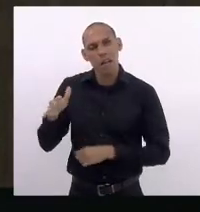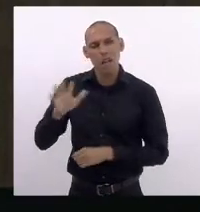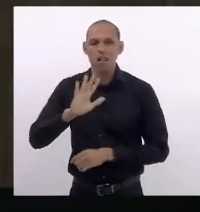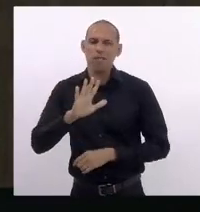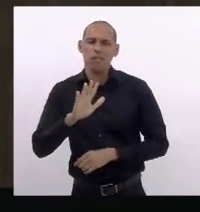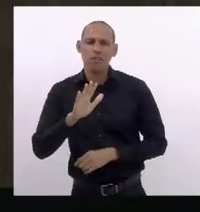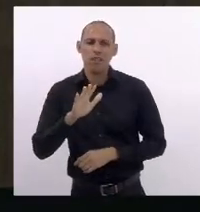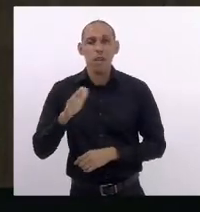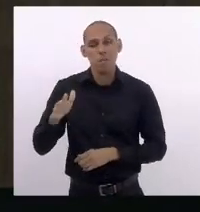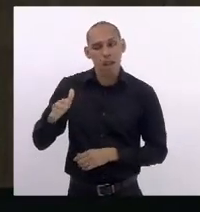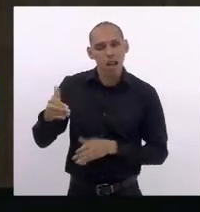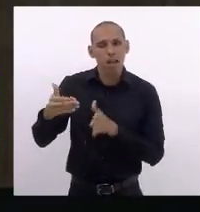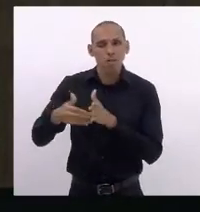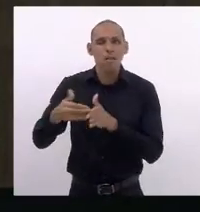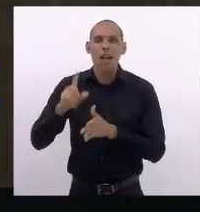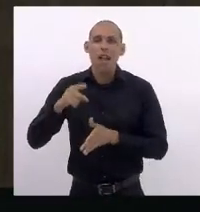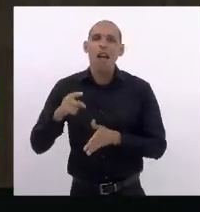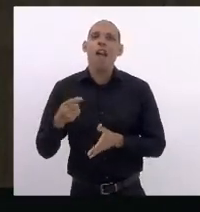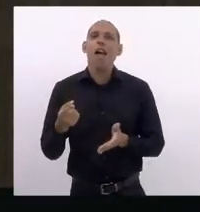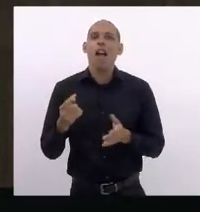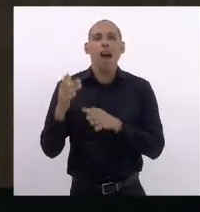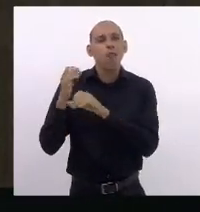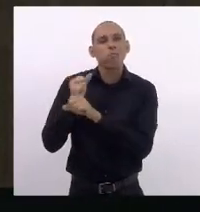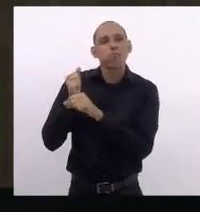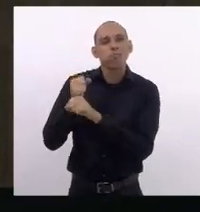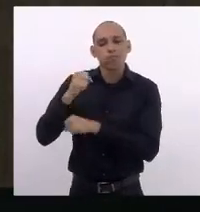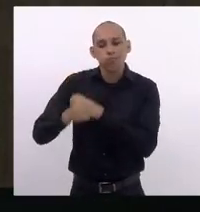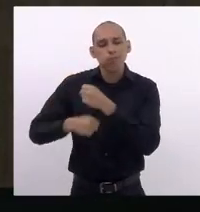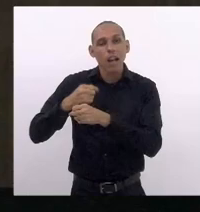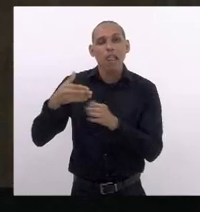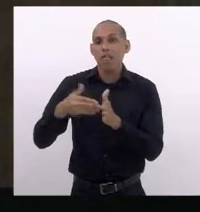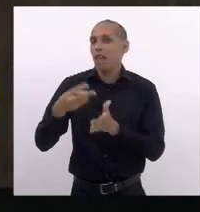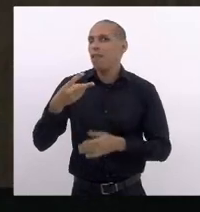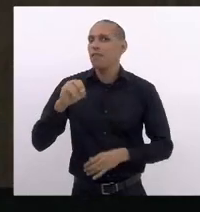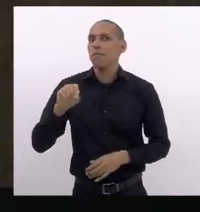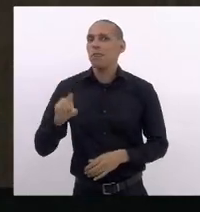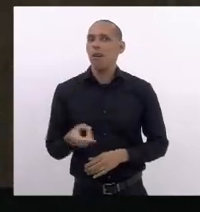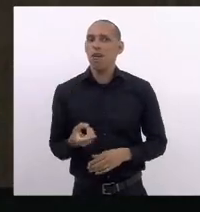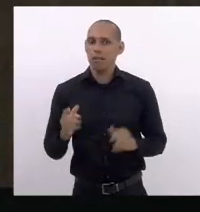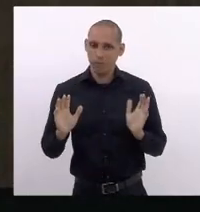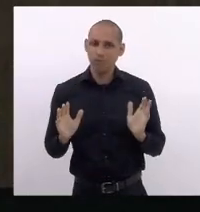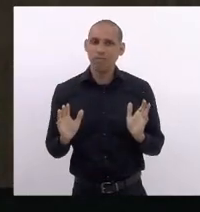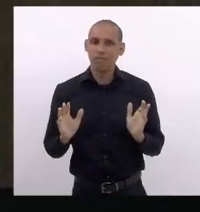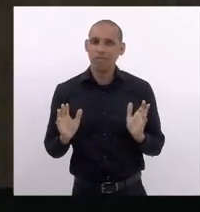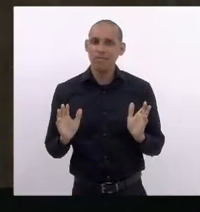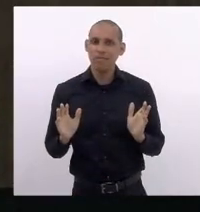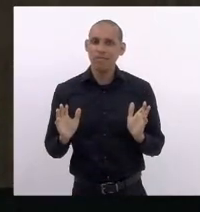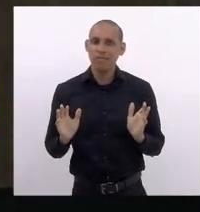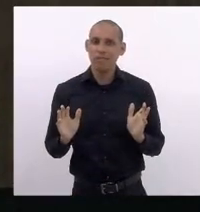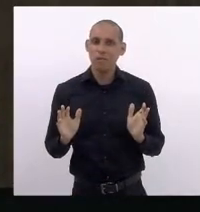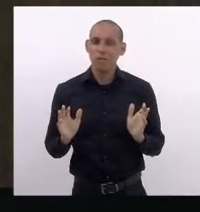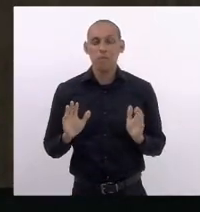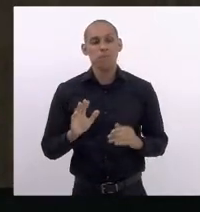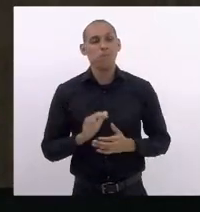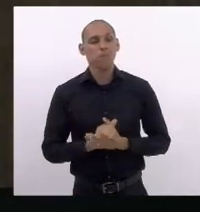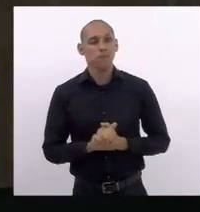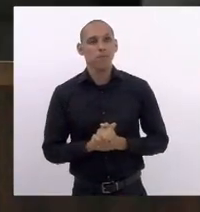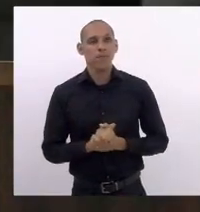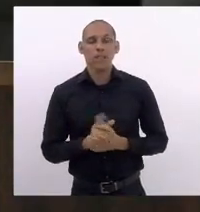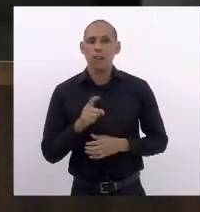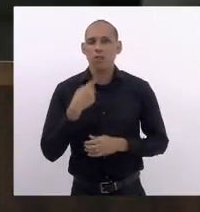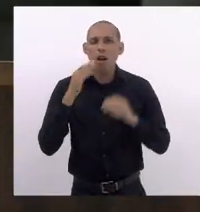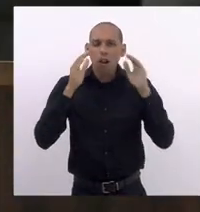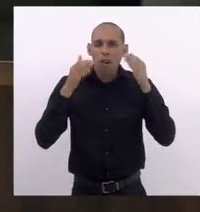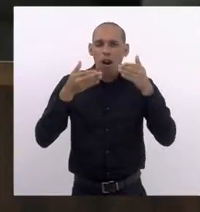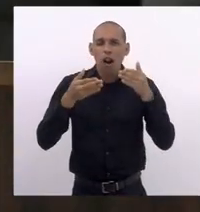limite, médias empresas com faturamento anual até 20 milhões de reais. Porque aí você... Nós poderíamos focar